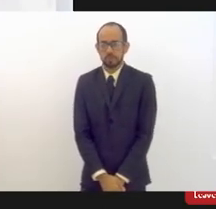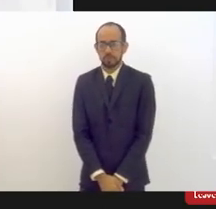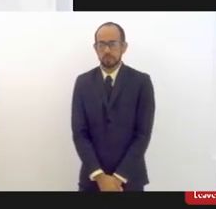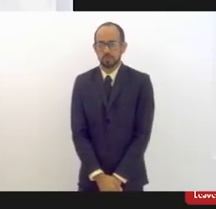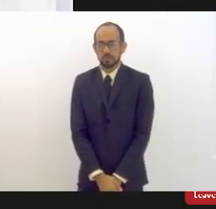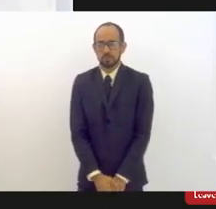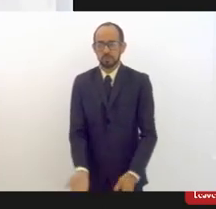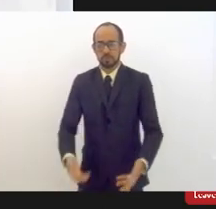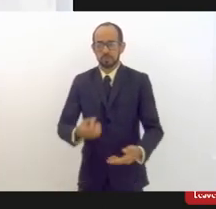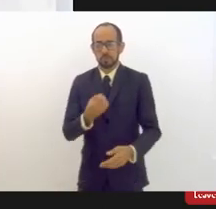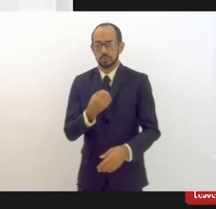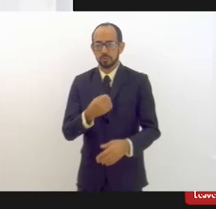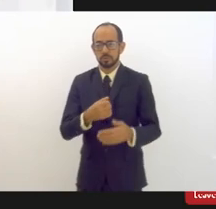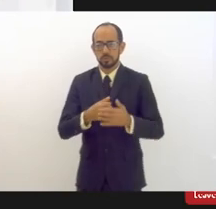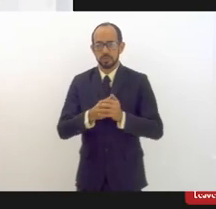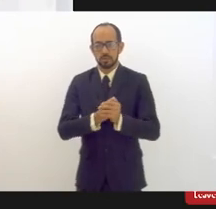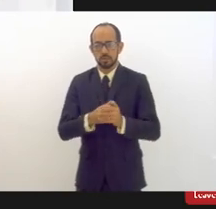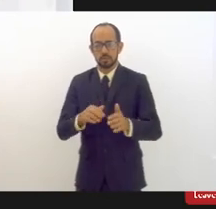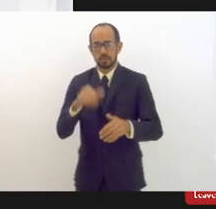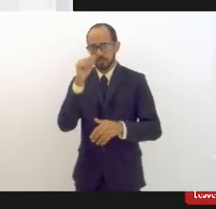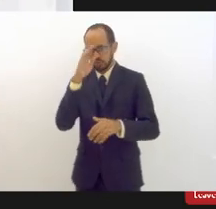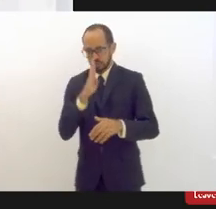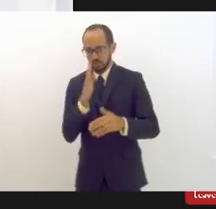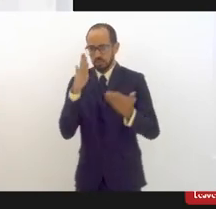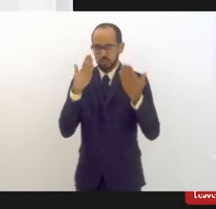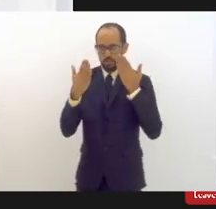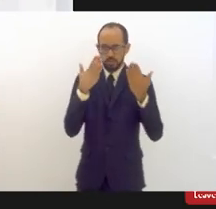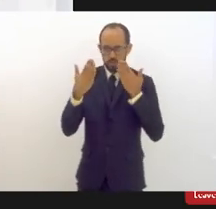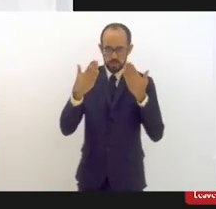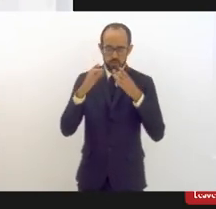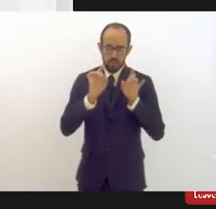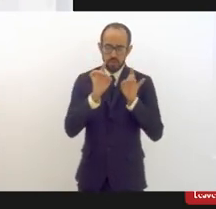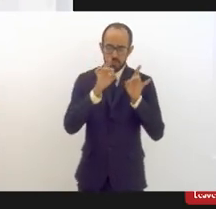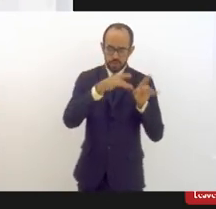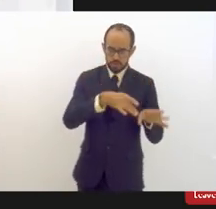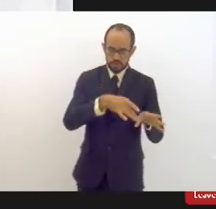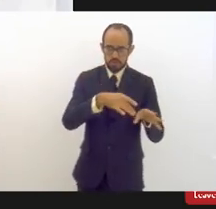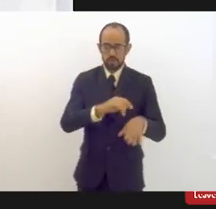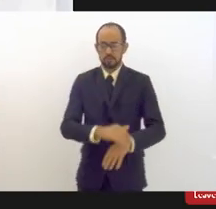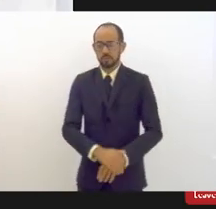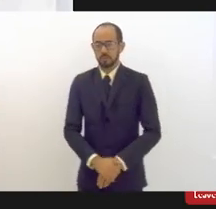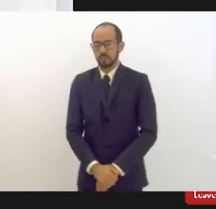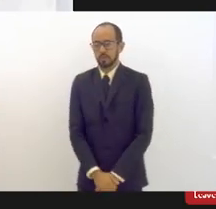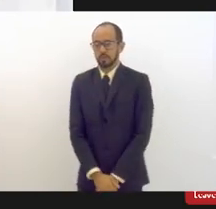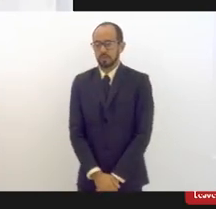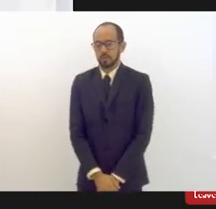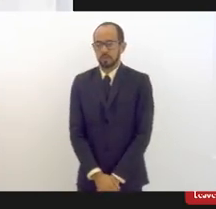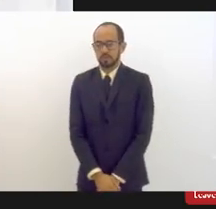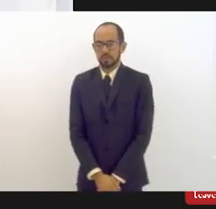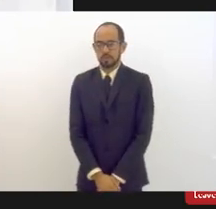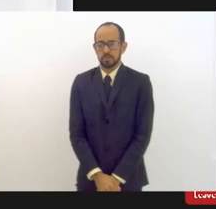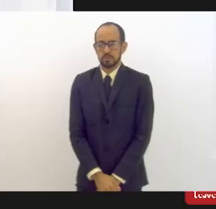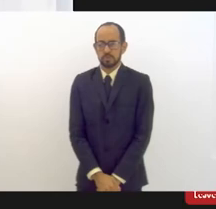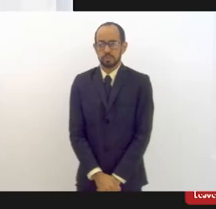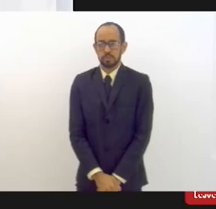nacional, e aí temos da metade do abandono ali no comparativo com os demais estados.